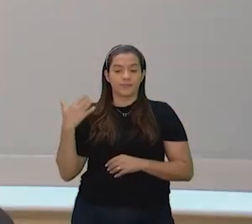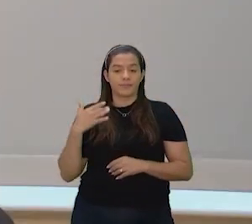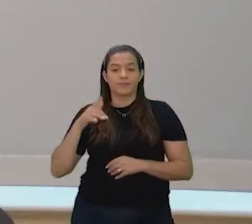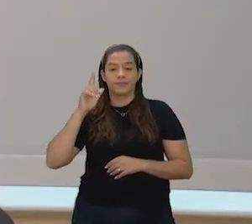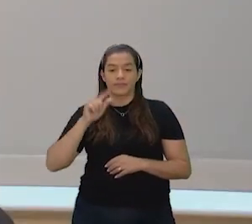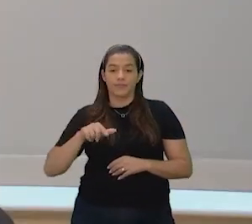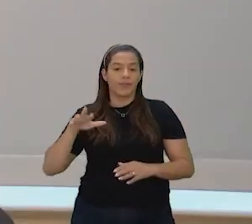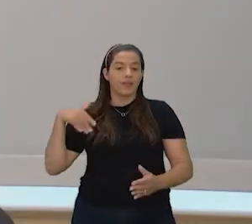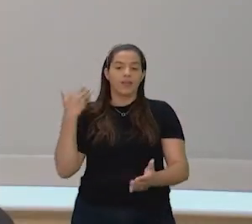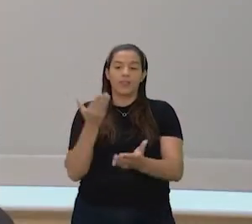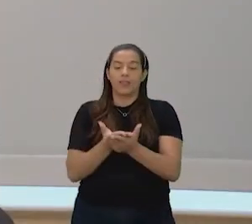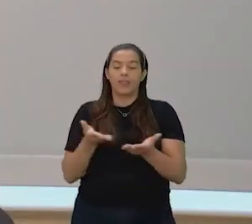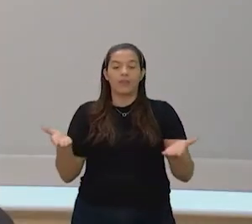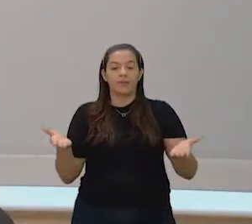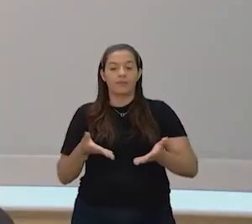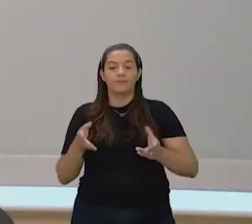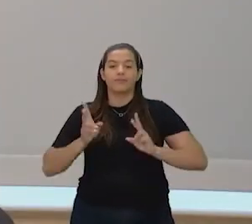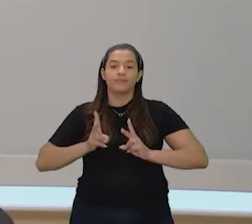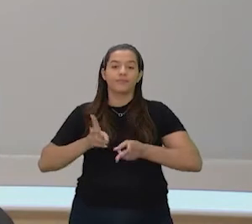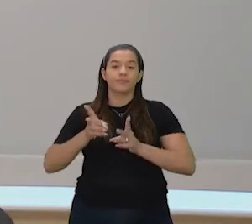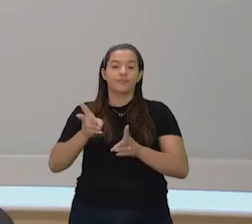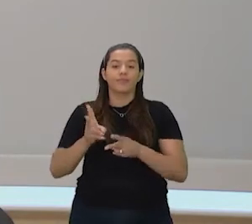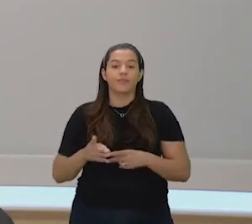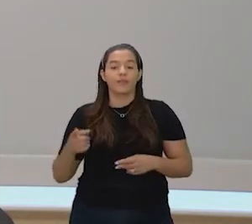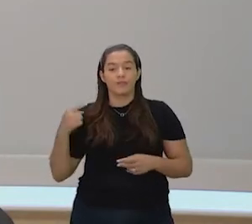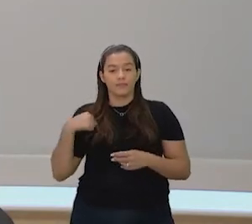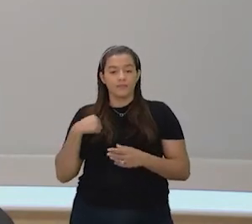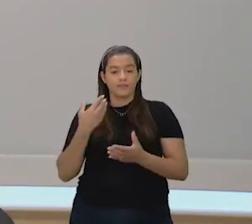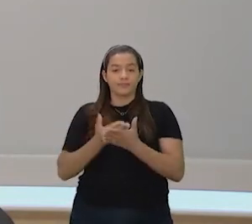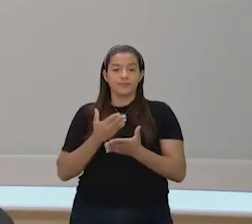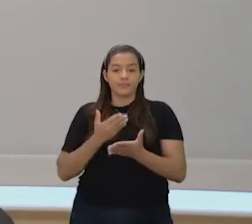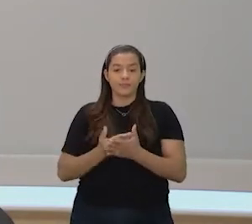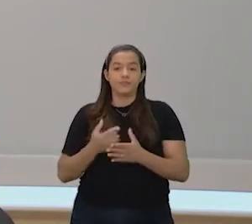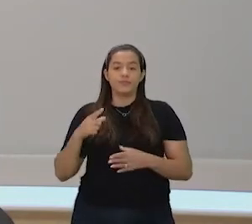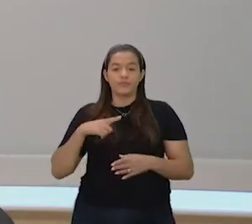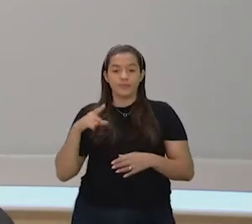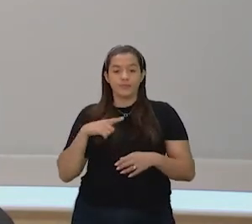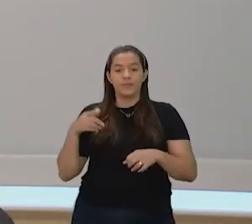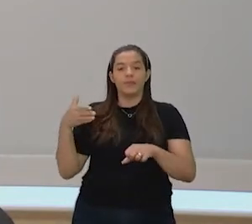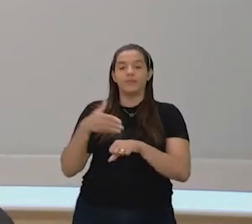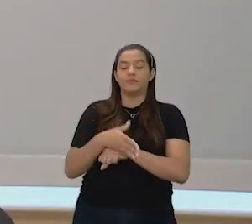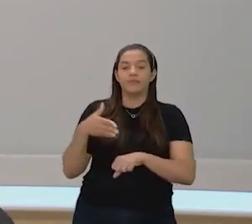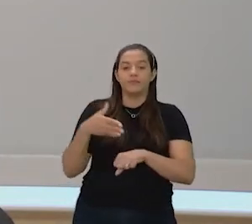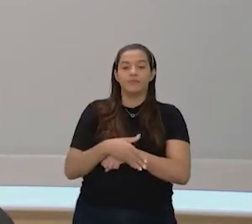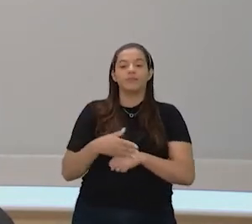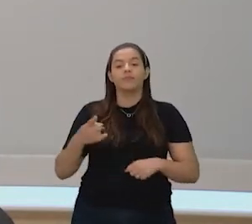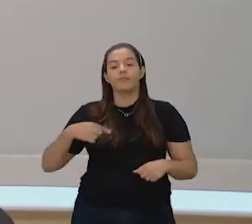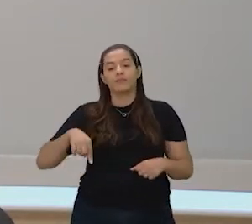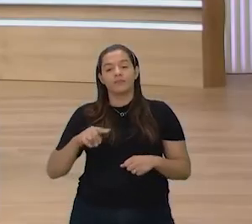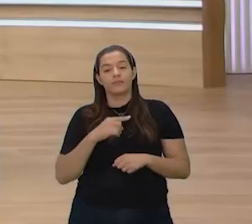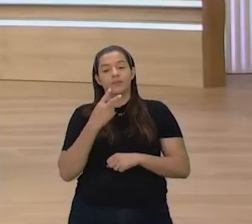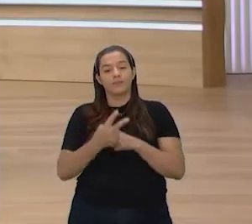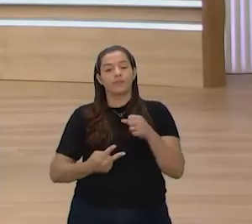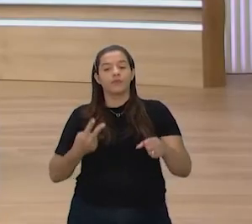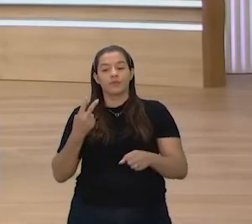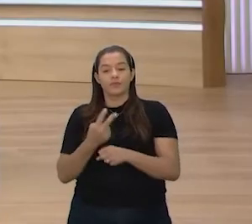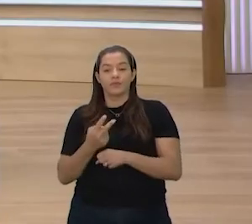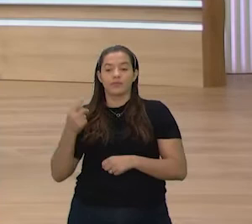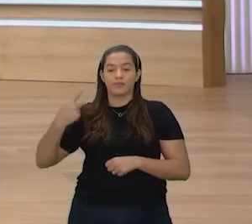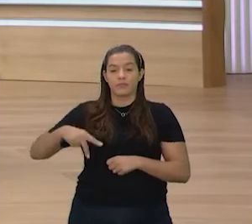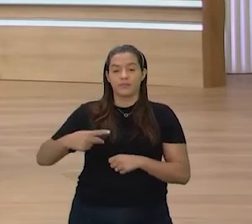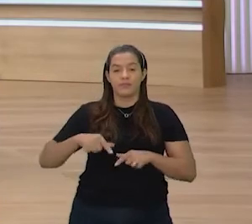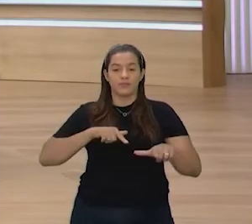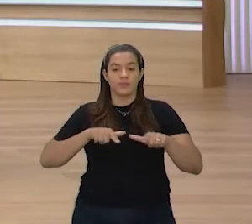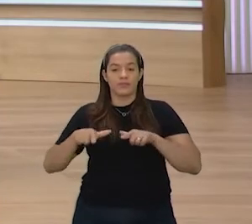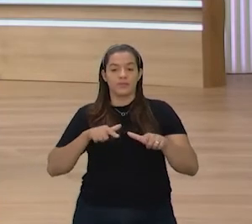e continua, porque embora eu não seja estudante, eu fico na escola, eu saí da escola, tem 2 anos para vir trabalhar aqui. Então,